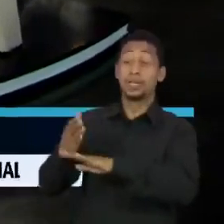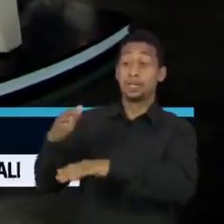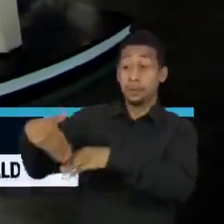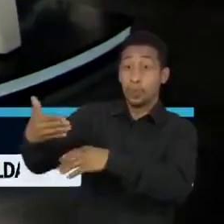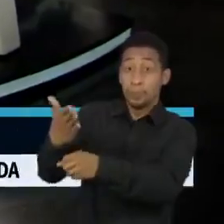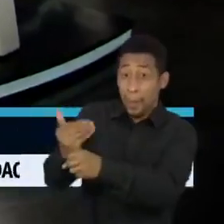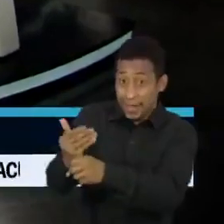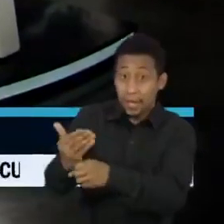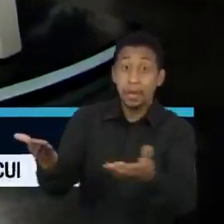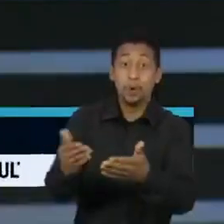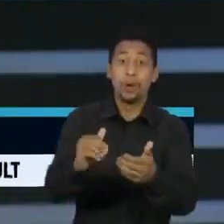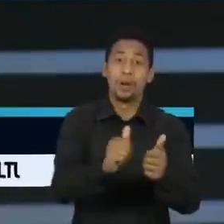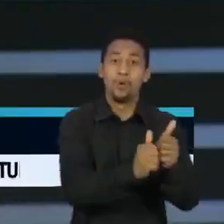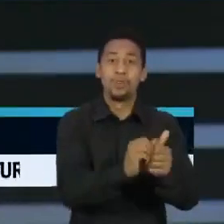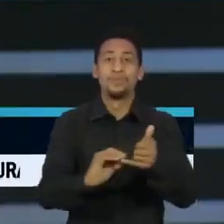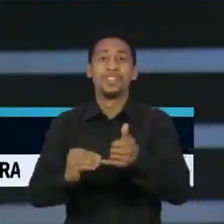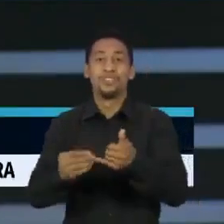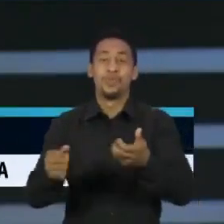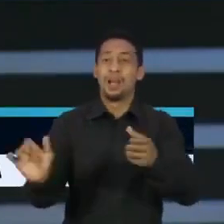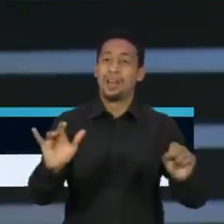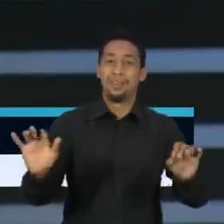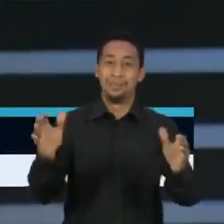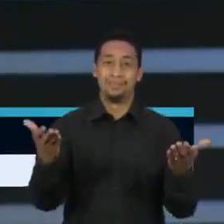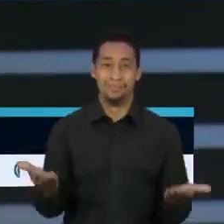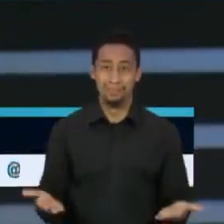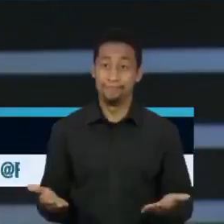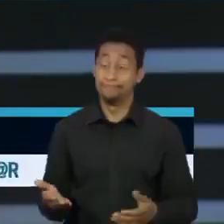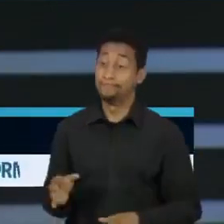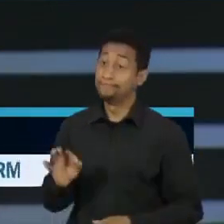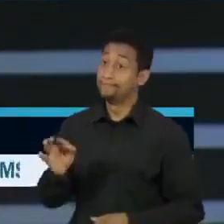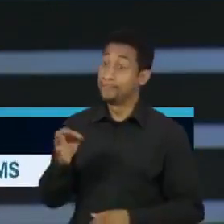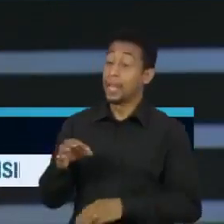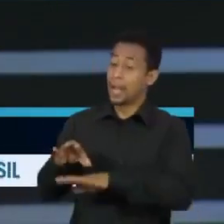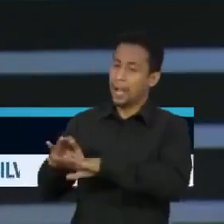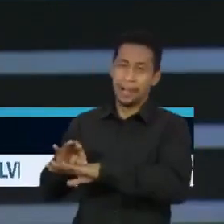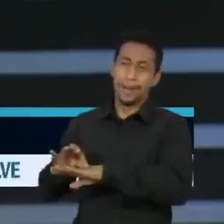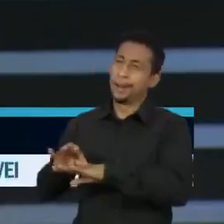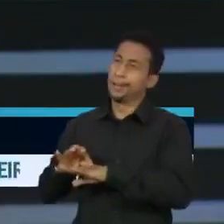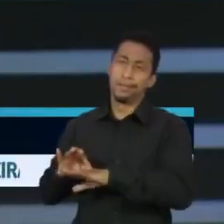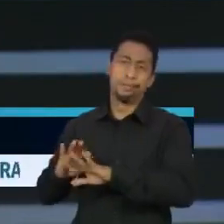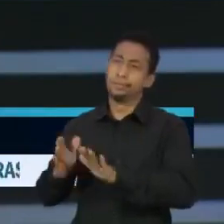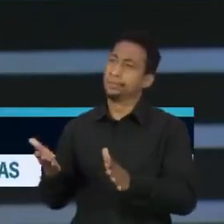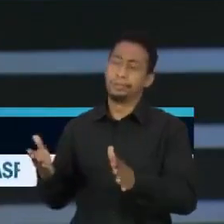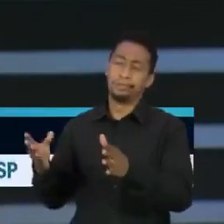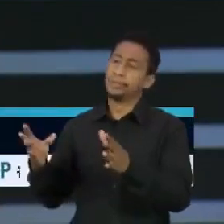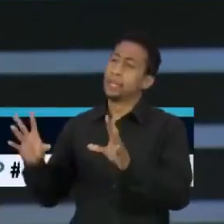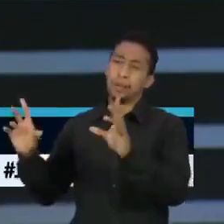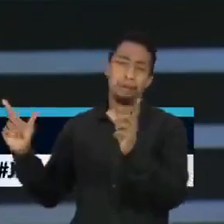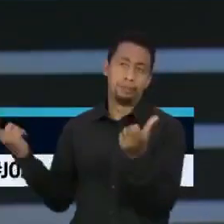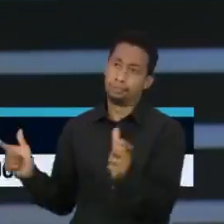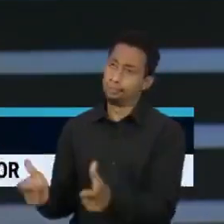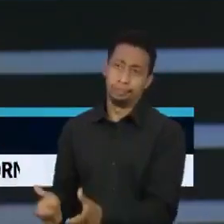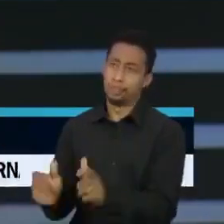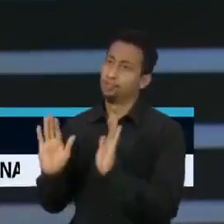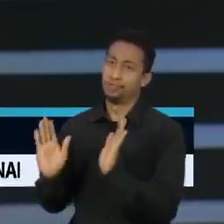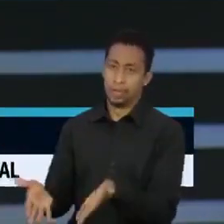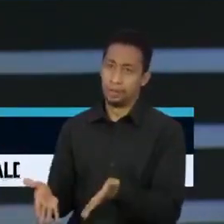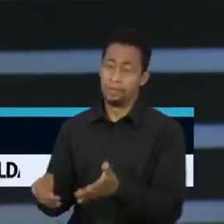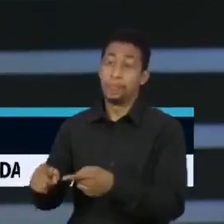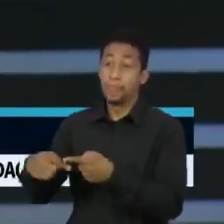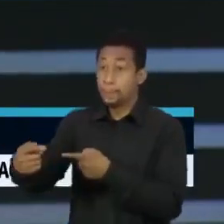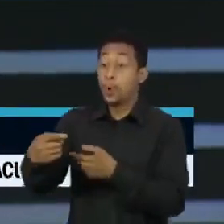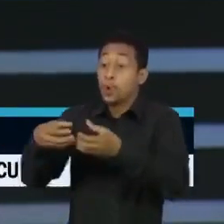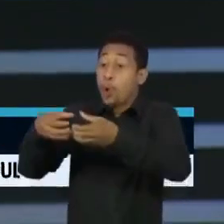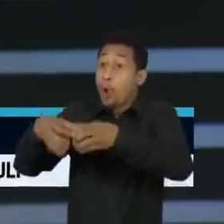batata agora arroz e feijão são sem dúvida a carne já não tinha mais tá certo depois e a questão dos ovos